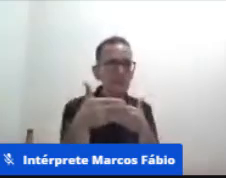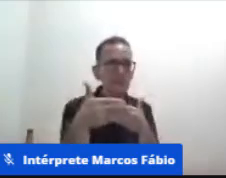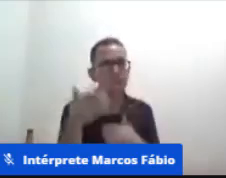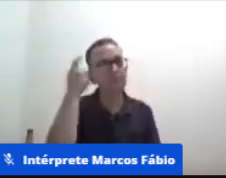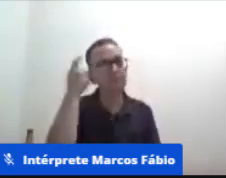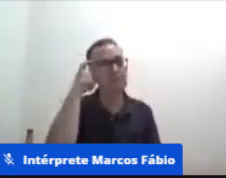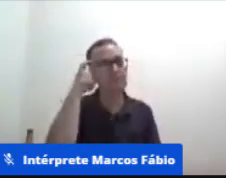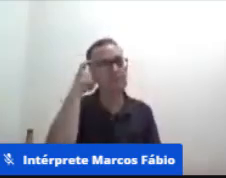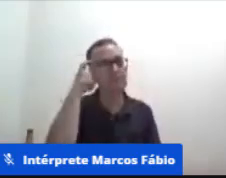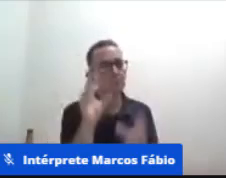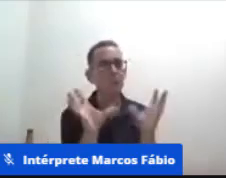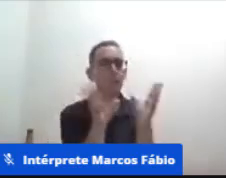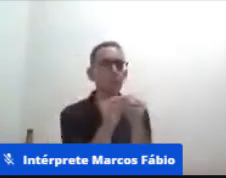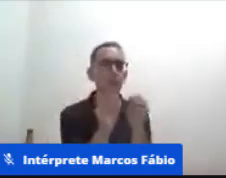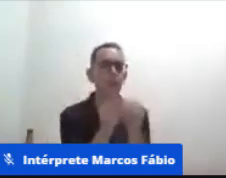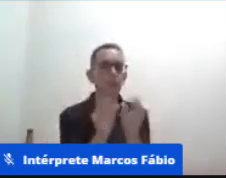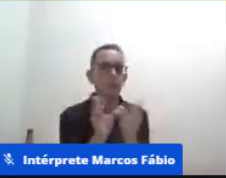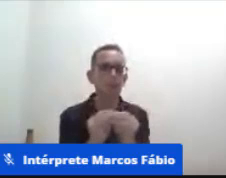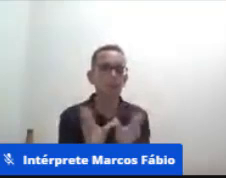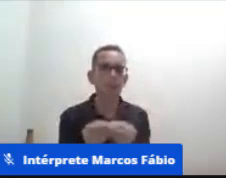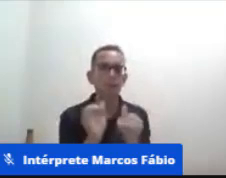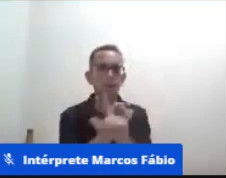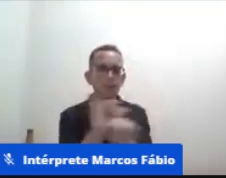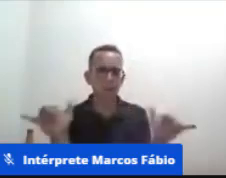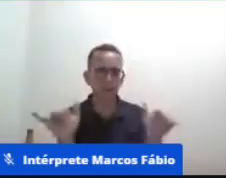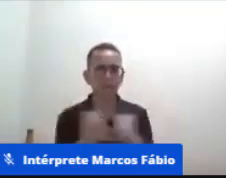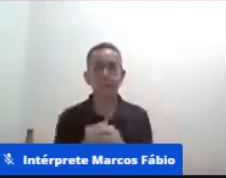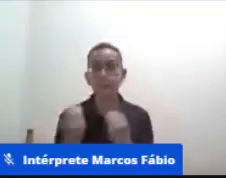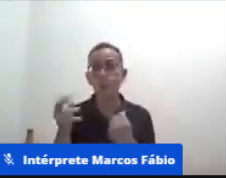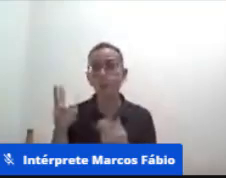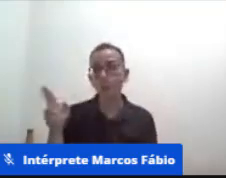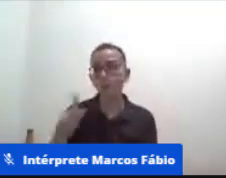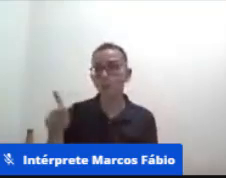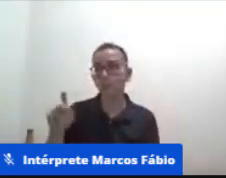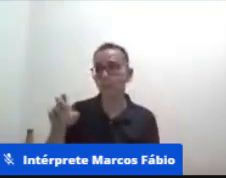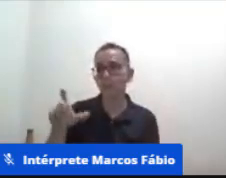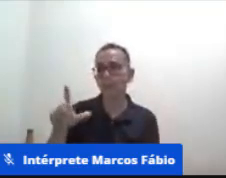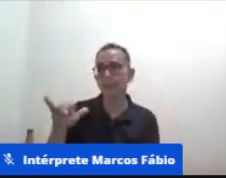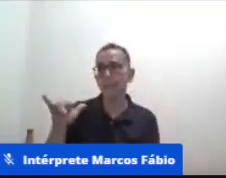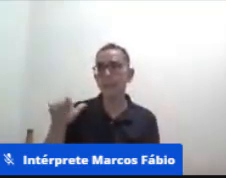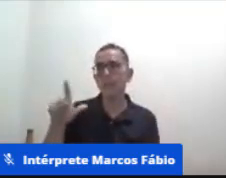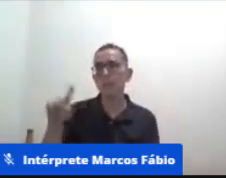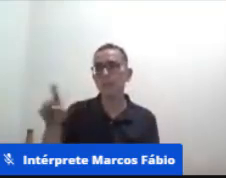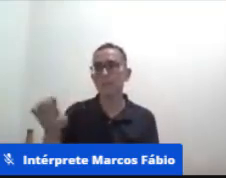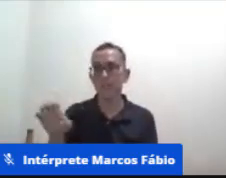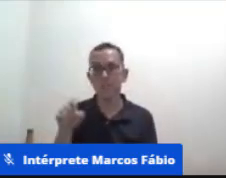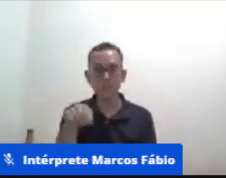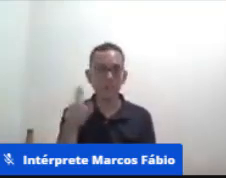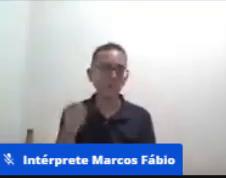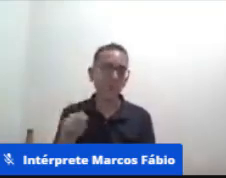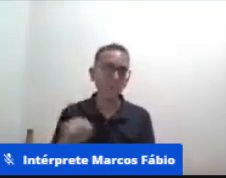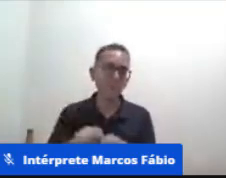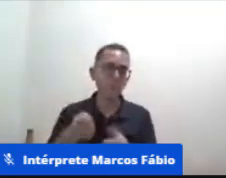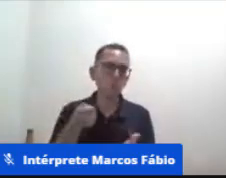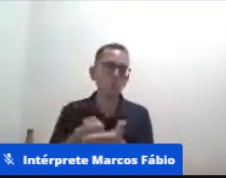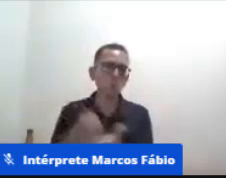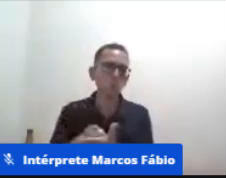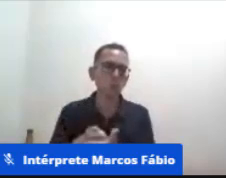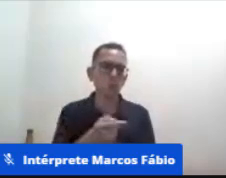tratando de simplificar as informações, como a professora Elilde já disse, não significa que você vai